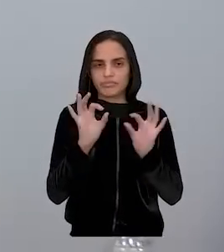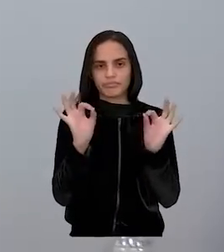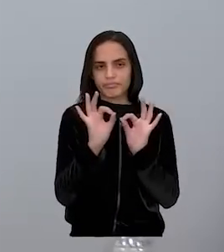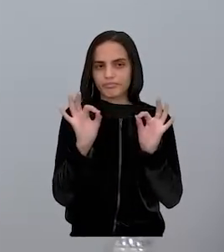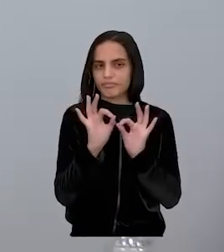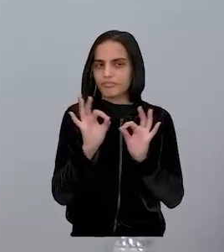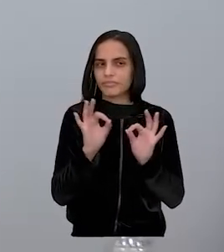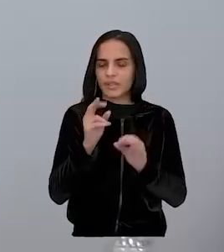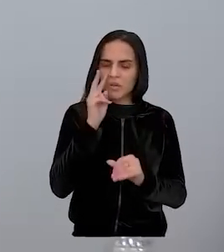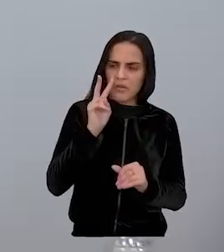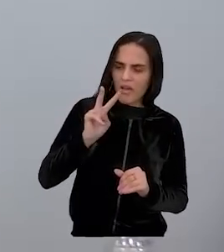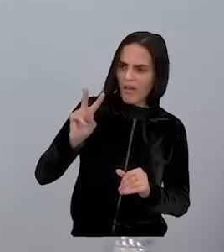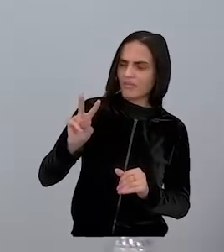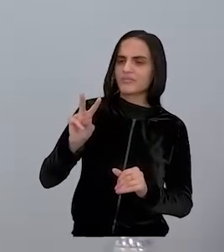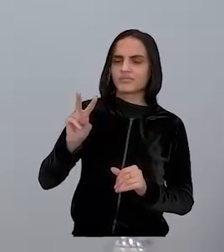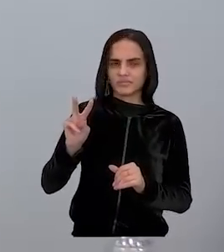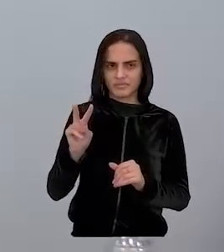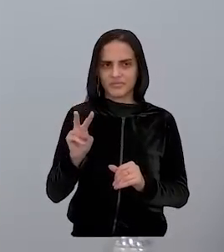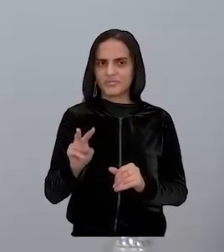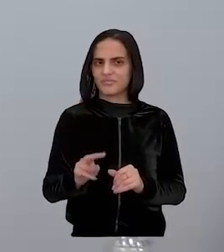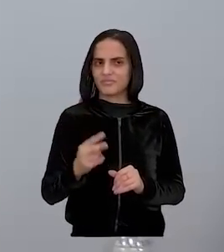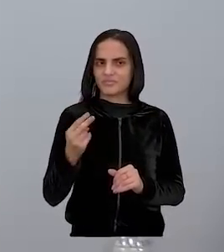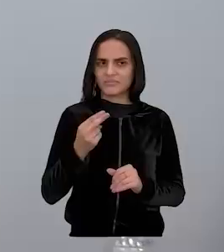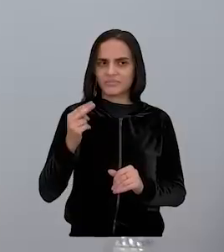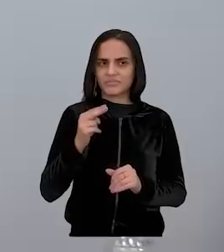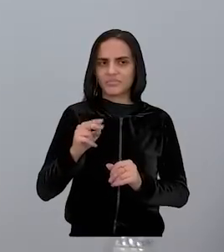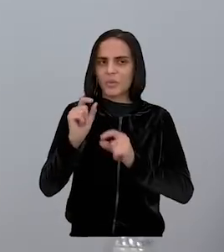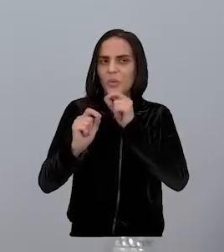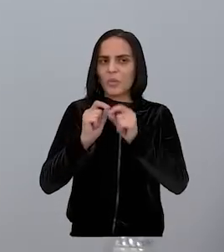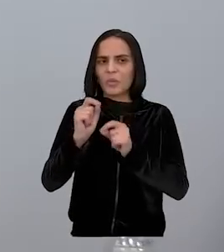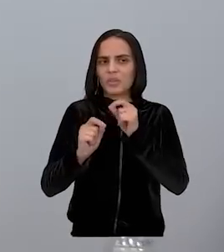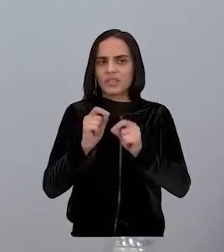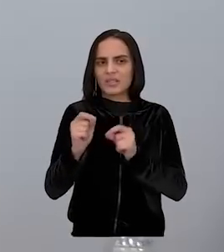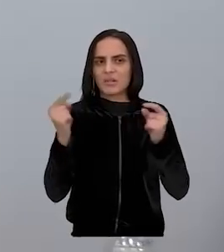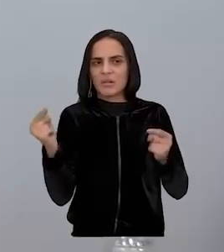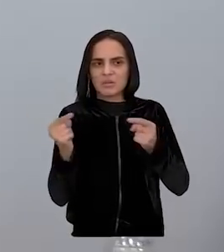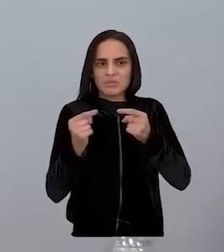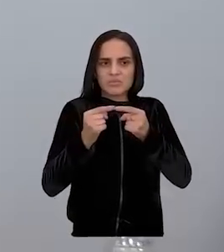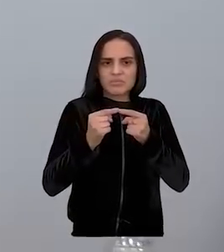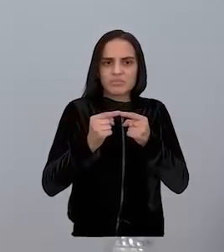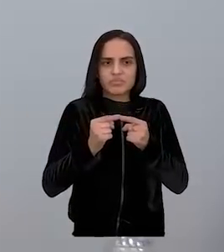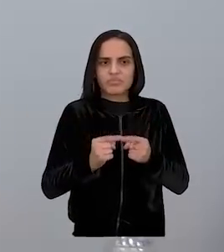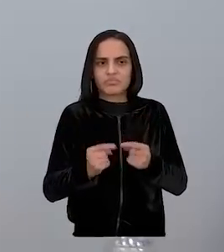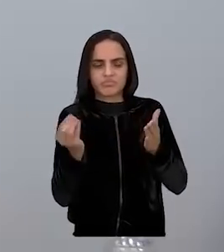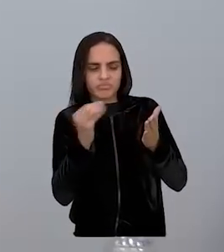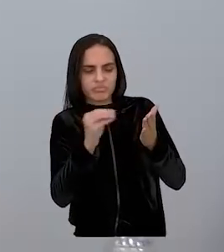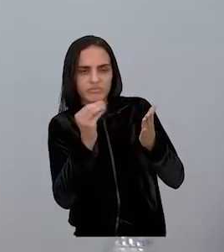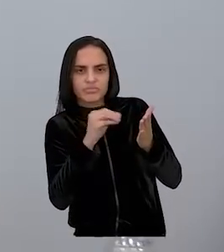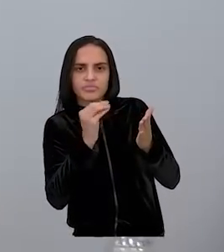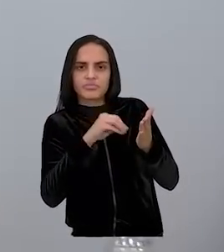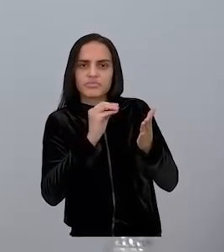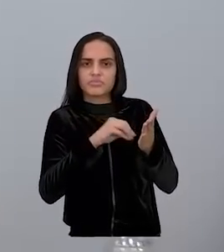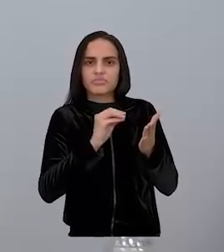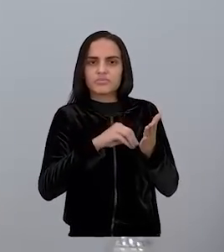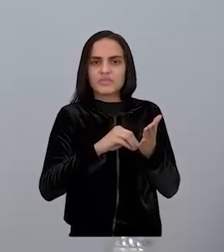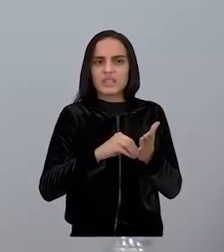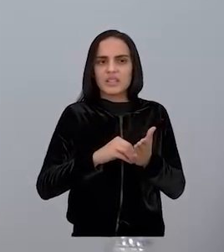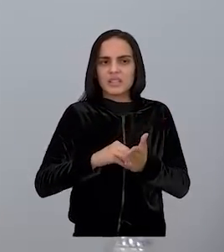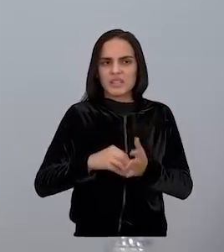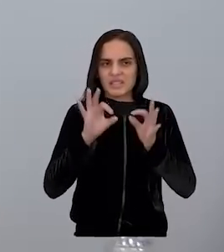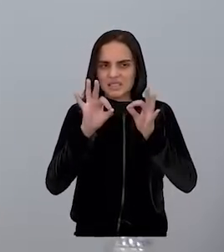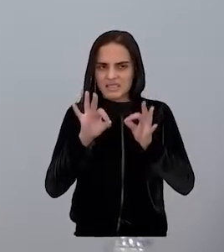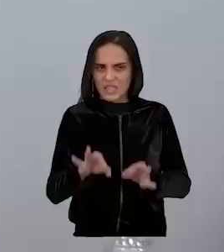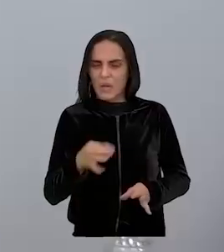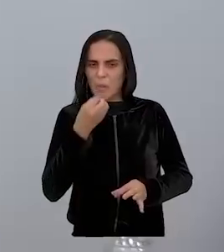falo, gente, né? Então, qual o intuito, né, dessas postagens? No fundo do coração de vocês, né? Será que é